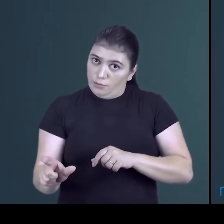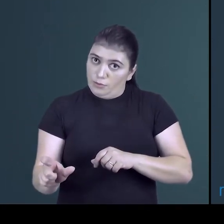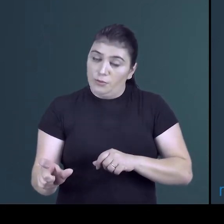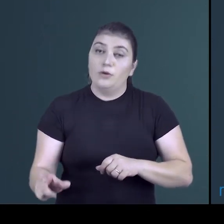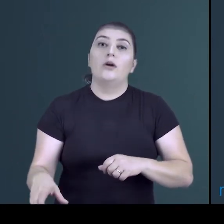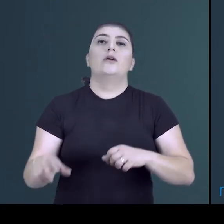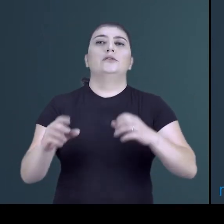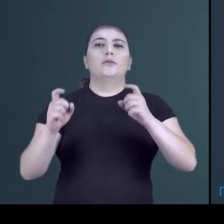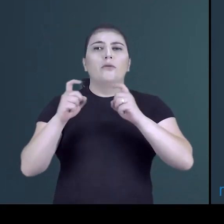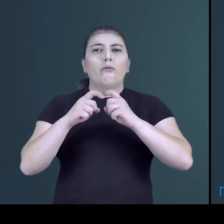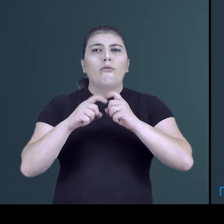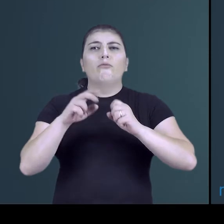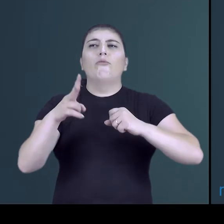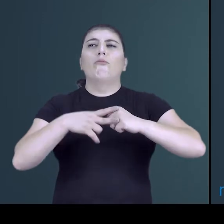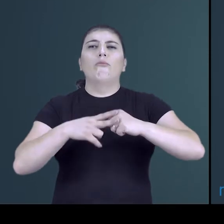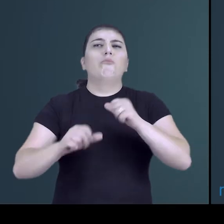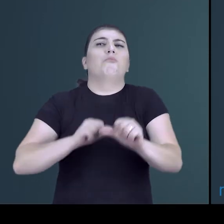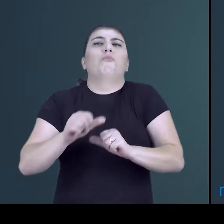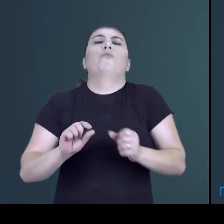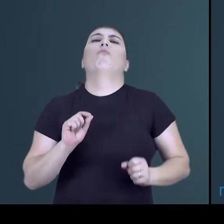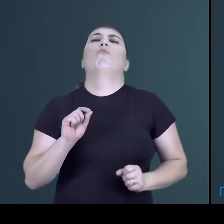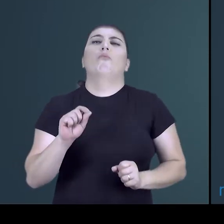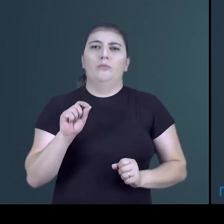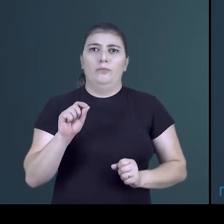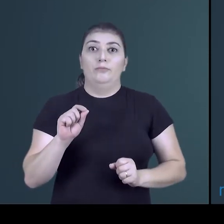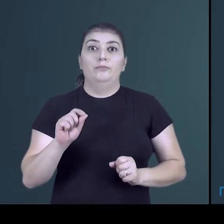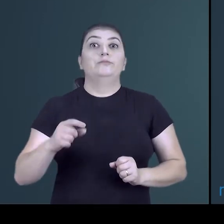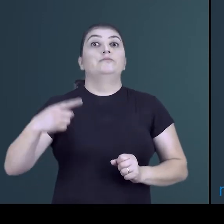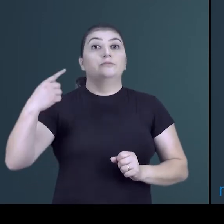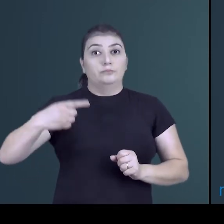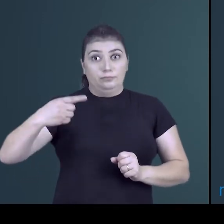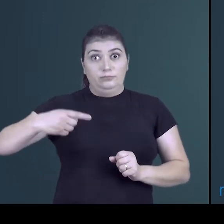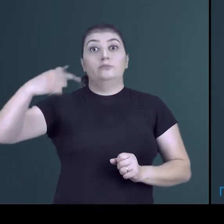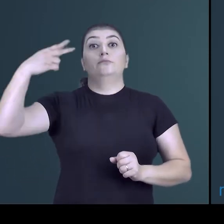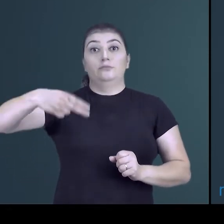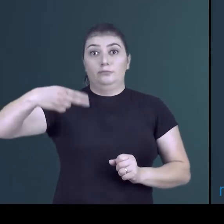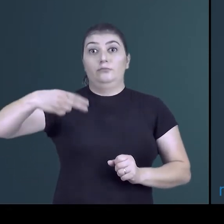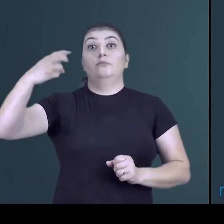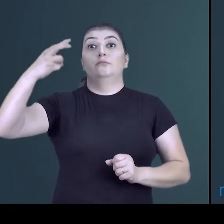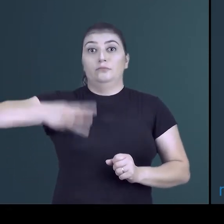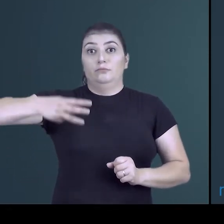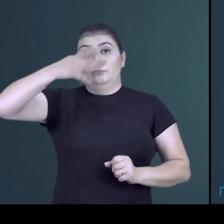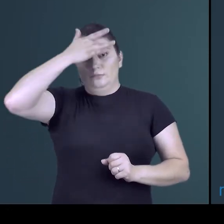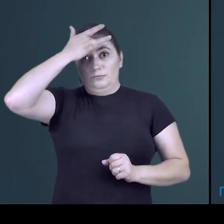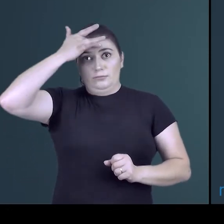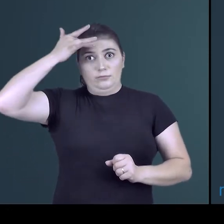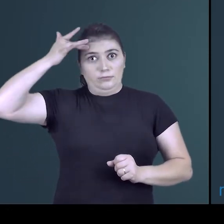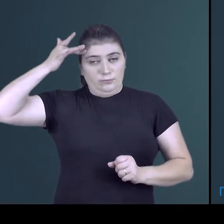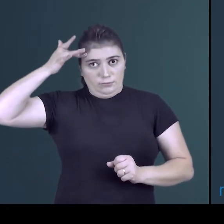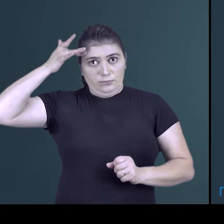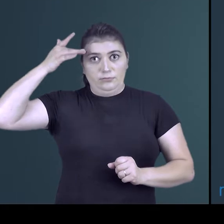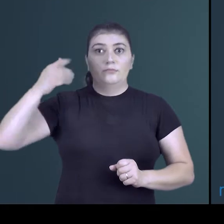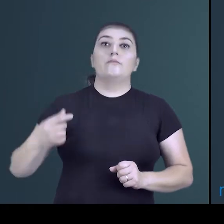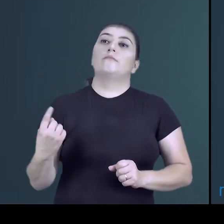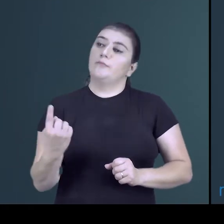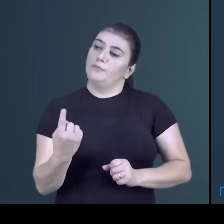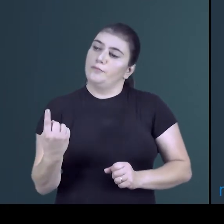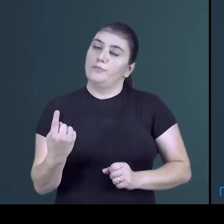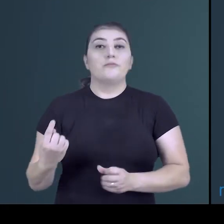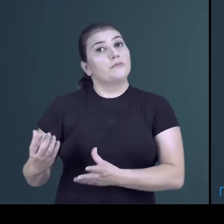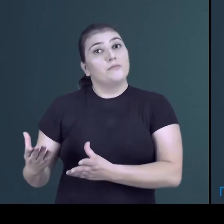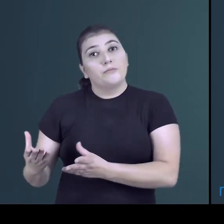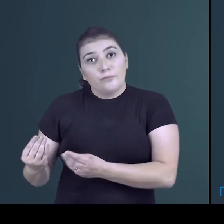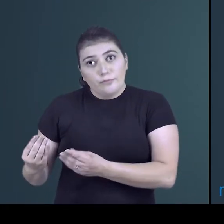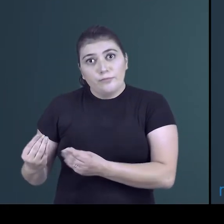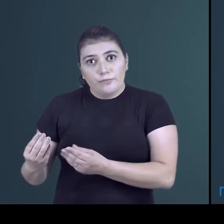Quanto à concordância verbal, qual é a variação? Primeira, segunda e terceira pessoa e singular ou